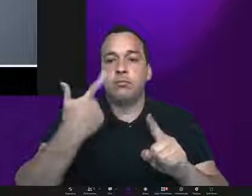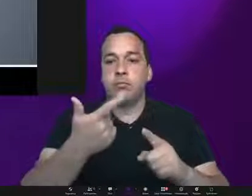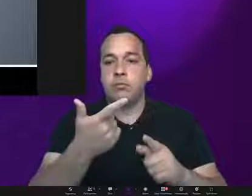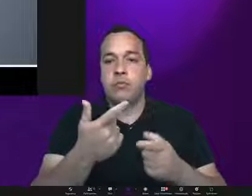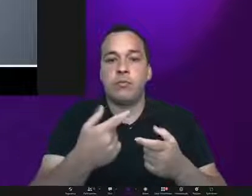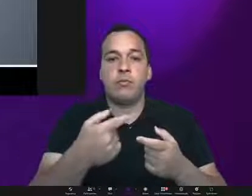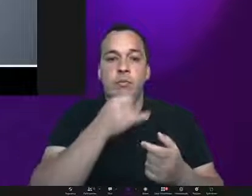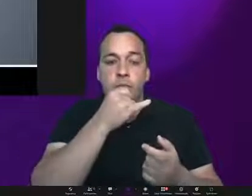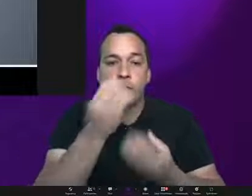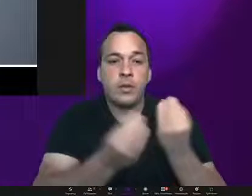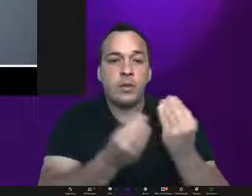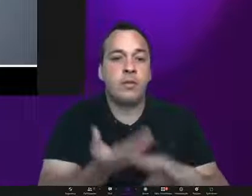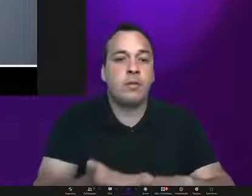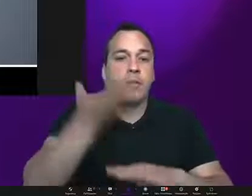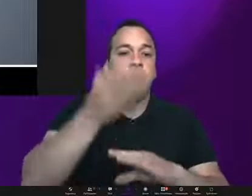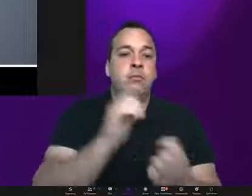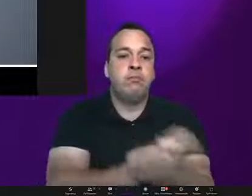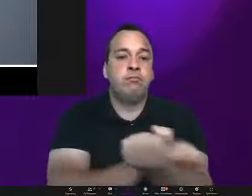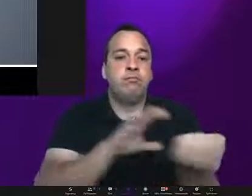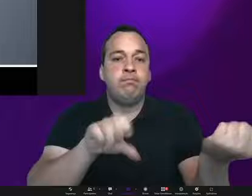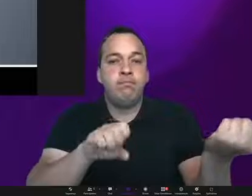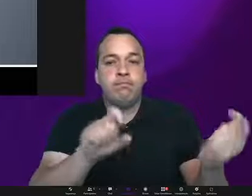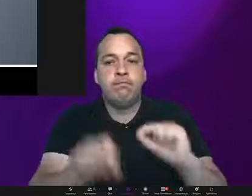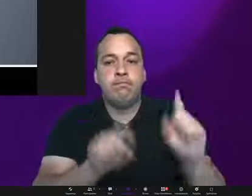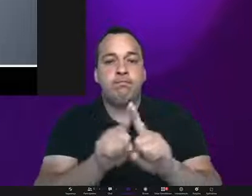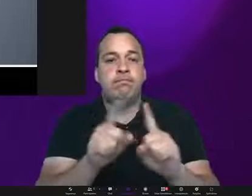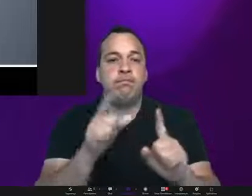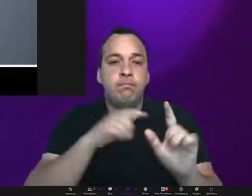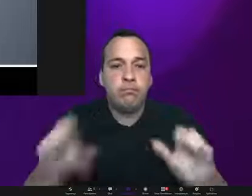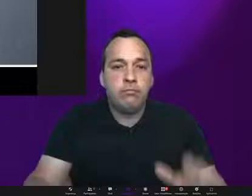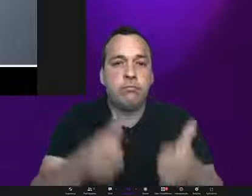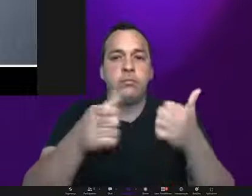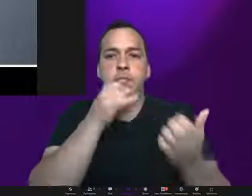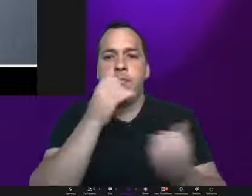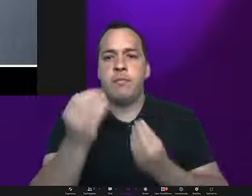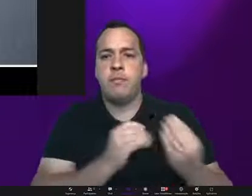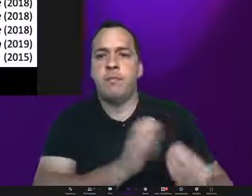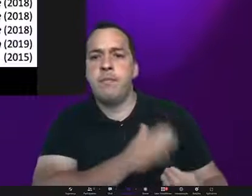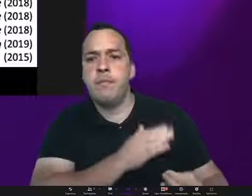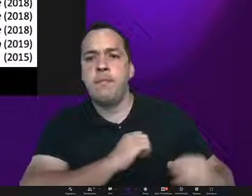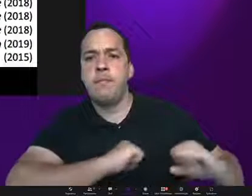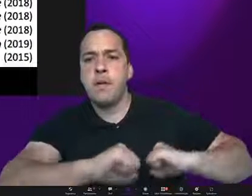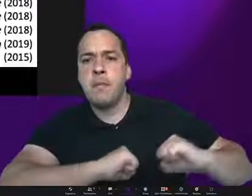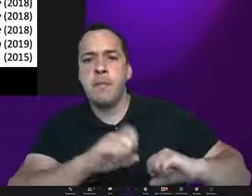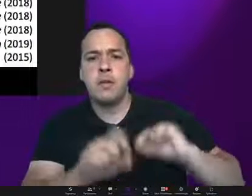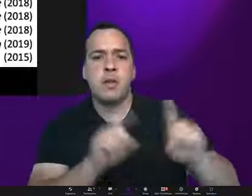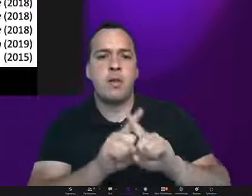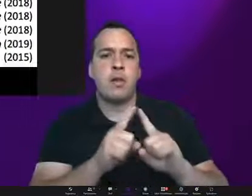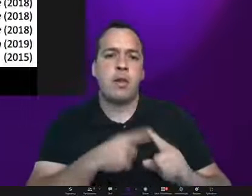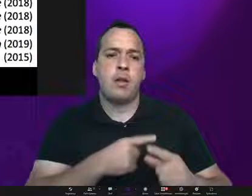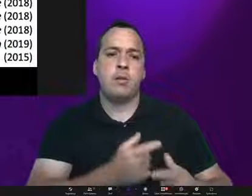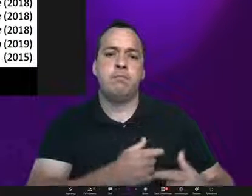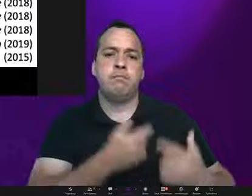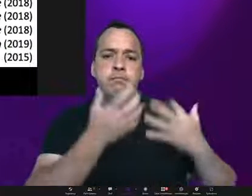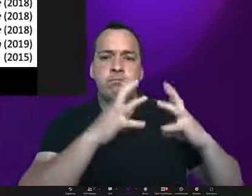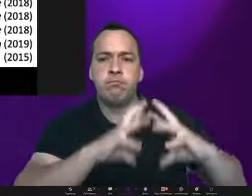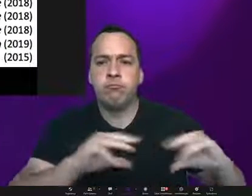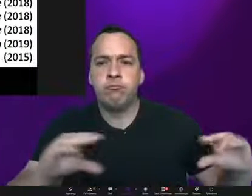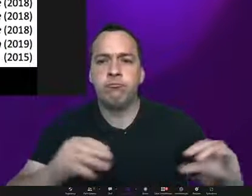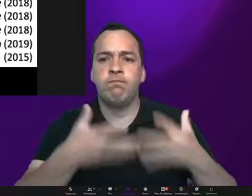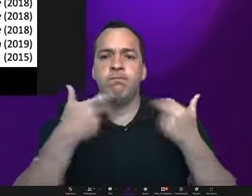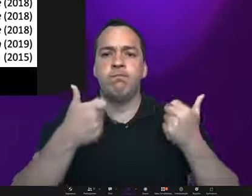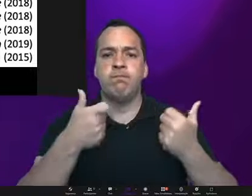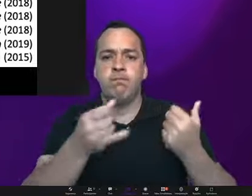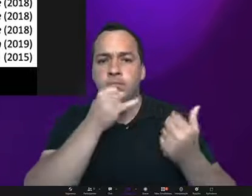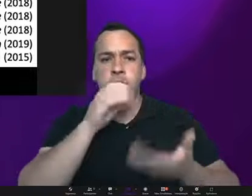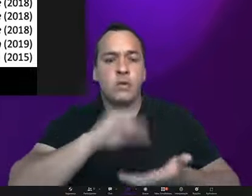né? Seja para aumentar a pressão arterial, seja para tentar melhorar o débito cardíaco, para melhorar a perfusão. Entretanto, nós sabemos que tanto a falta de fluidos como